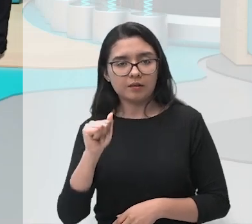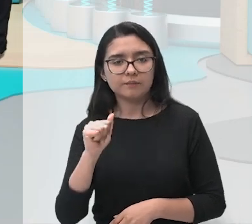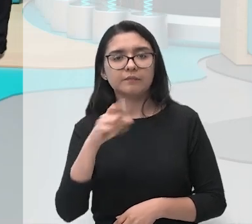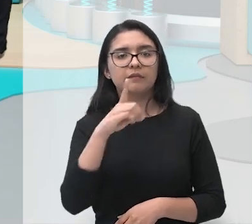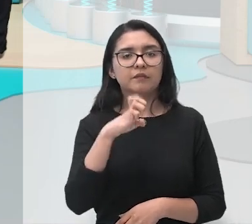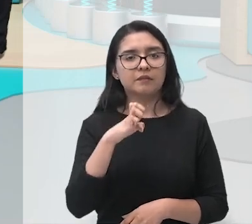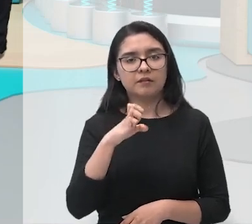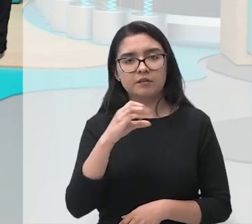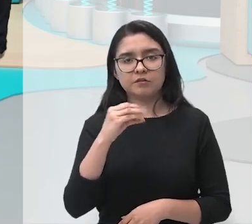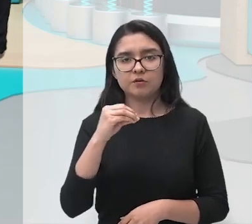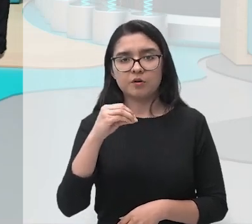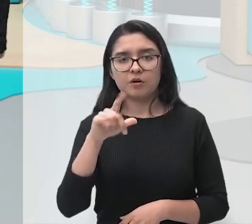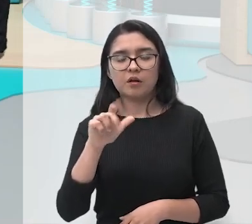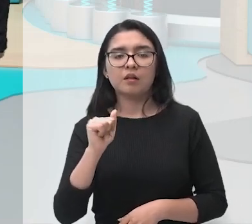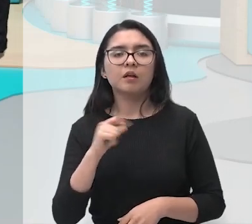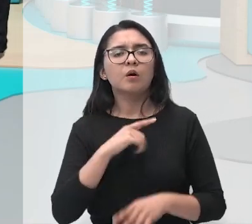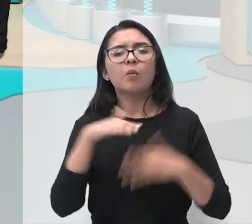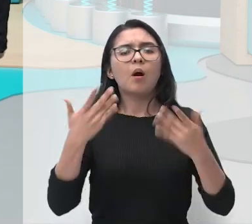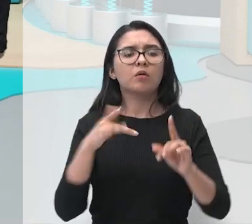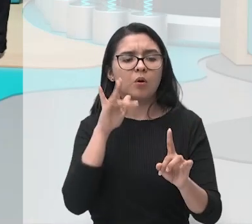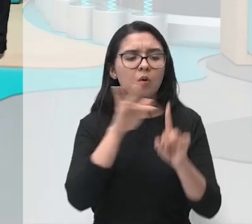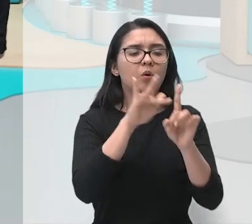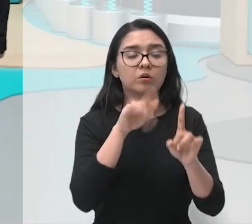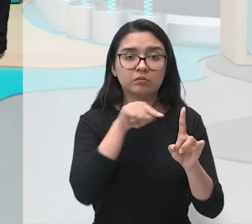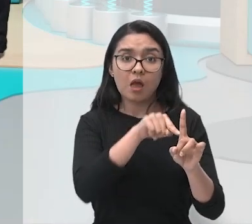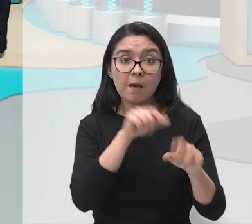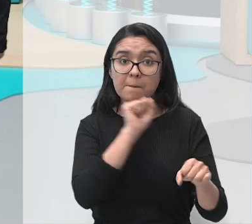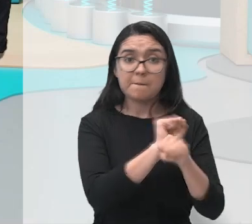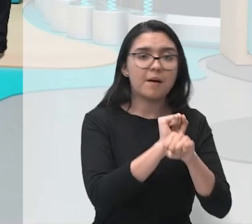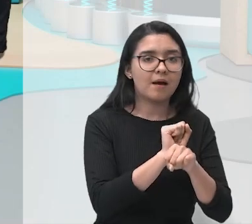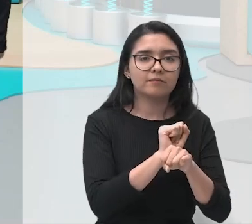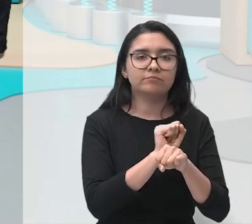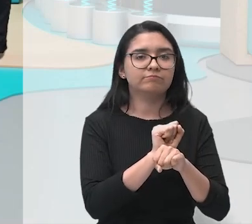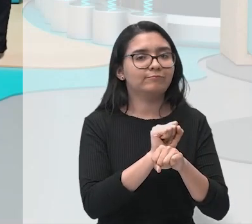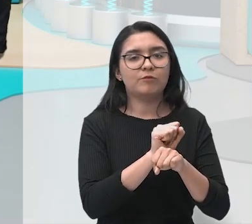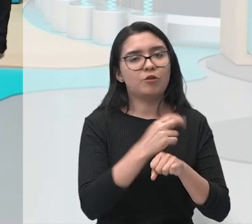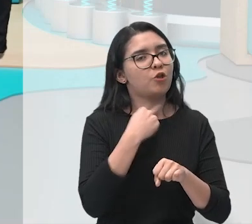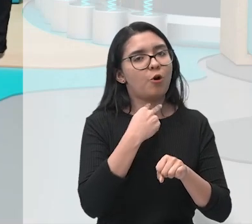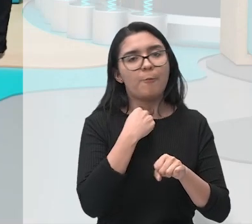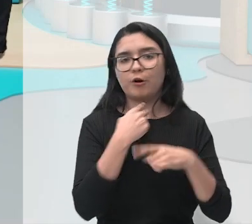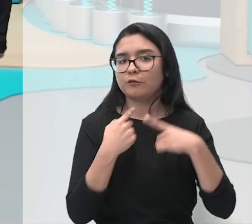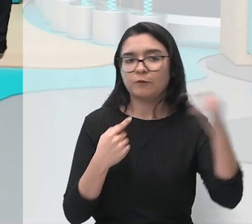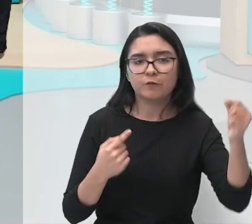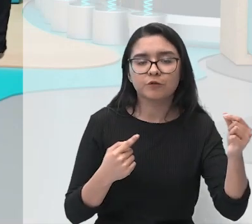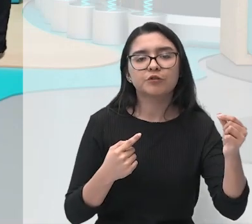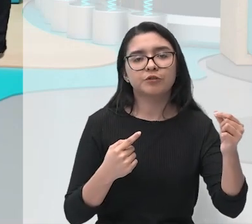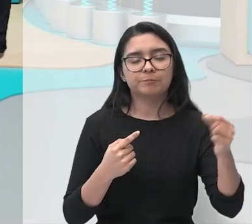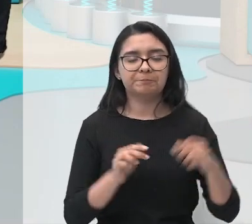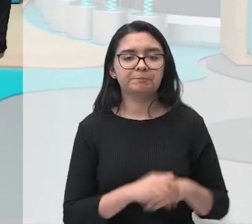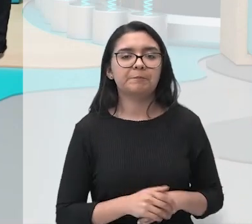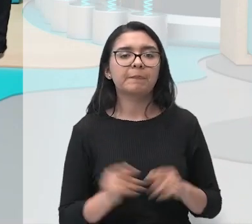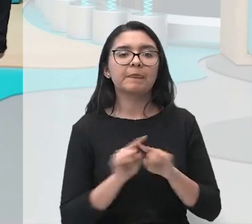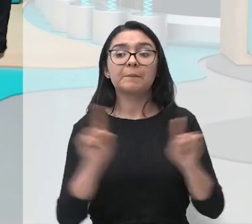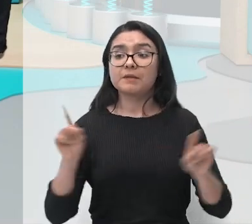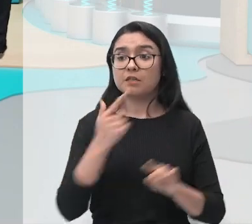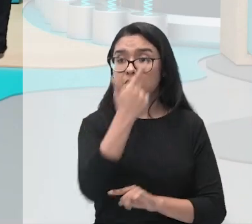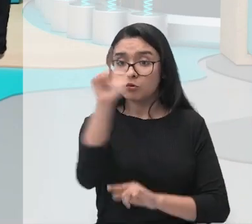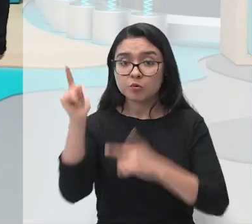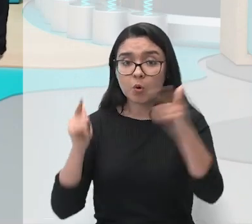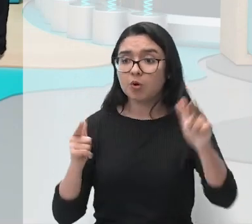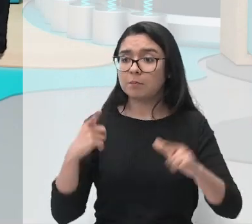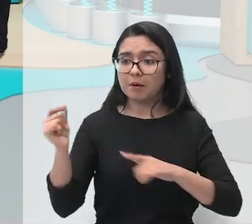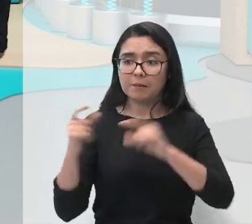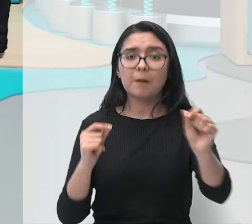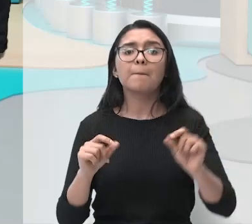Porque qual é a sua função? De colar. Você tem que colar os fugitivos, sendo que os outros que estão